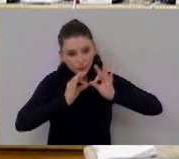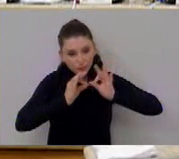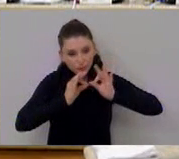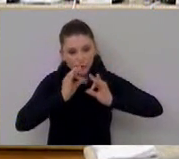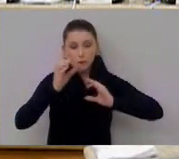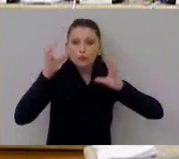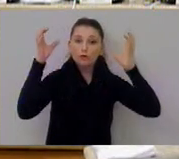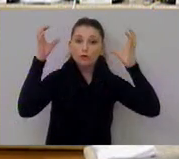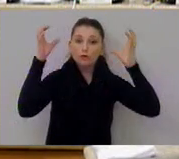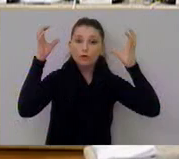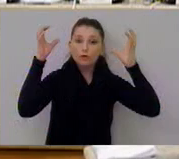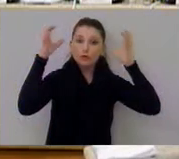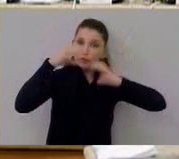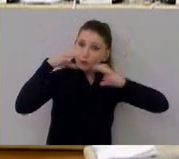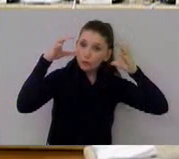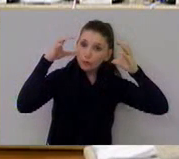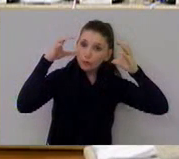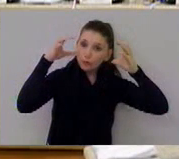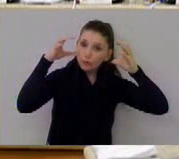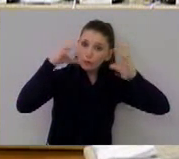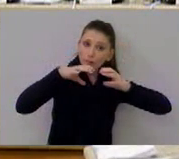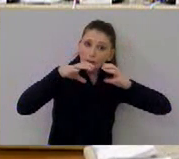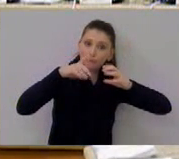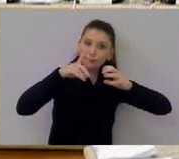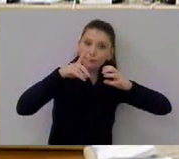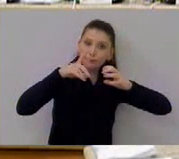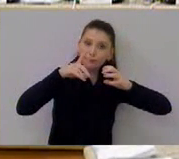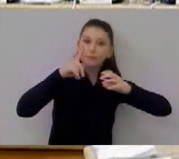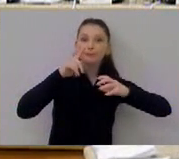as mesmas coisas.